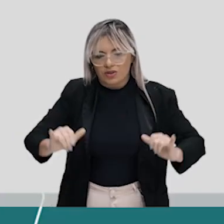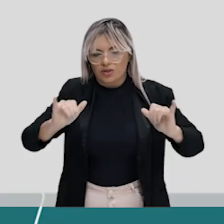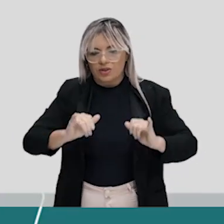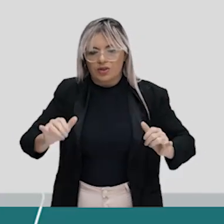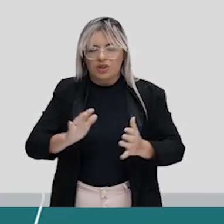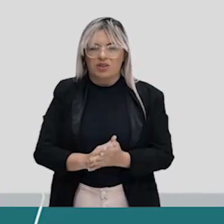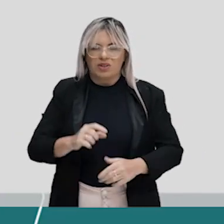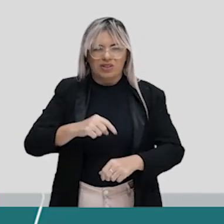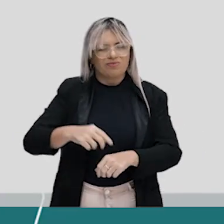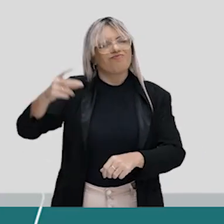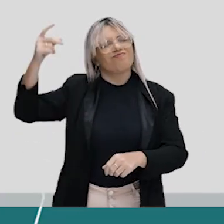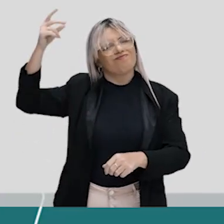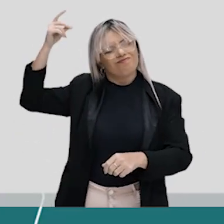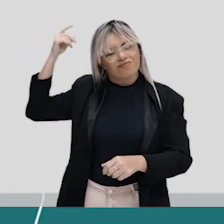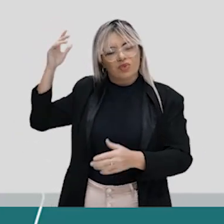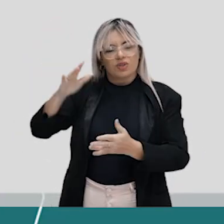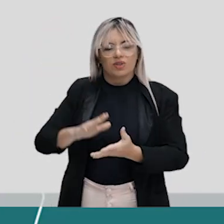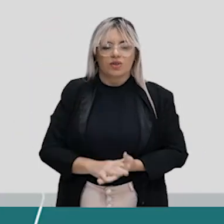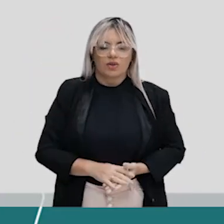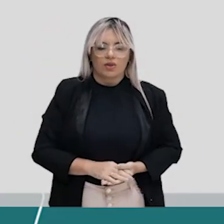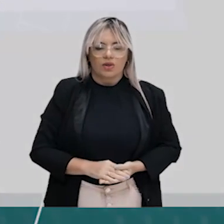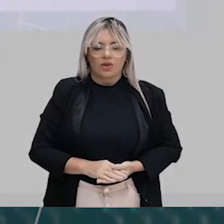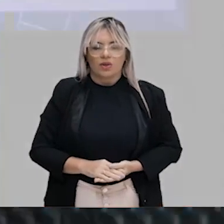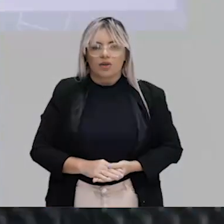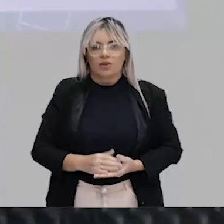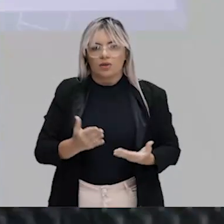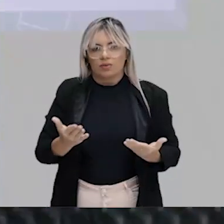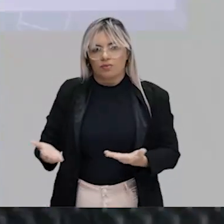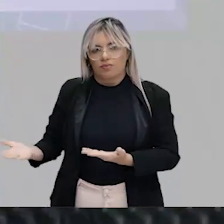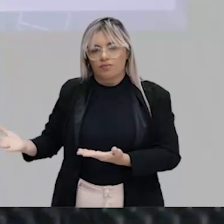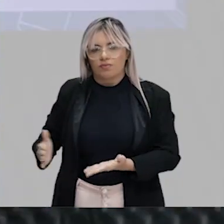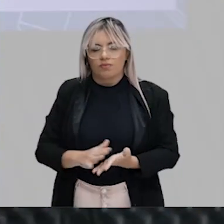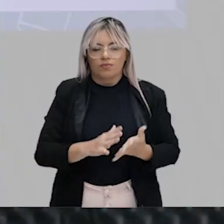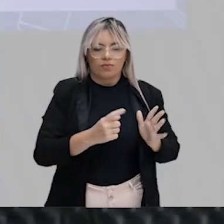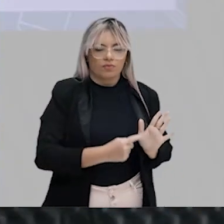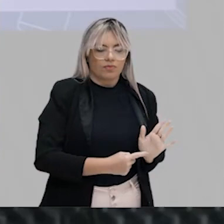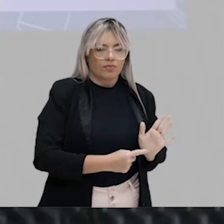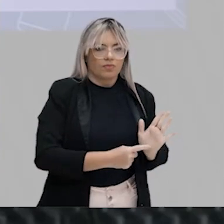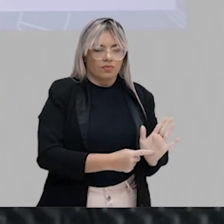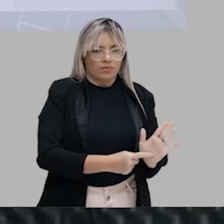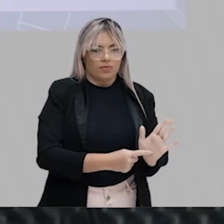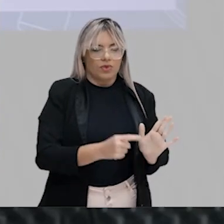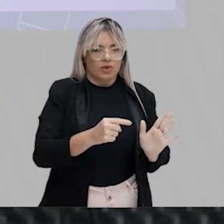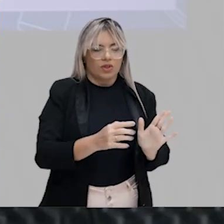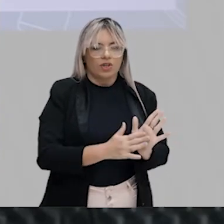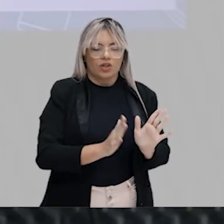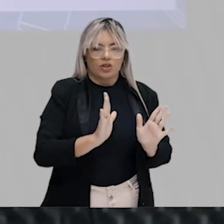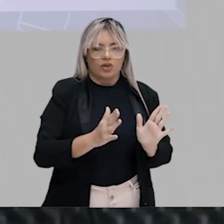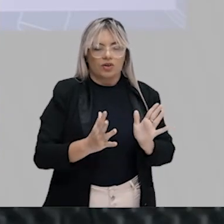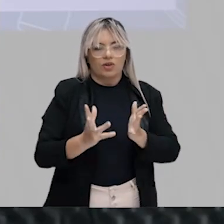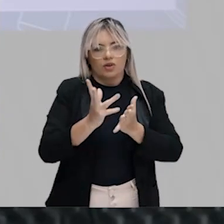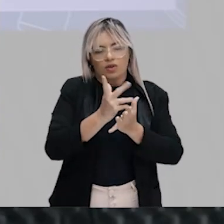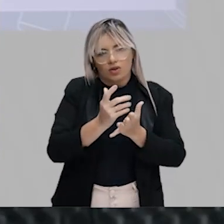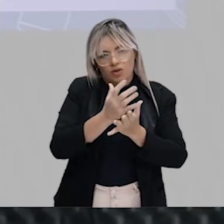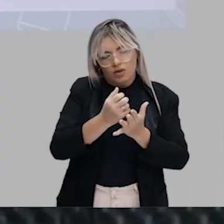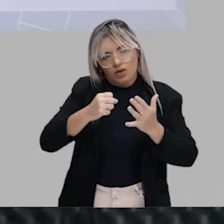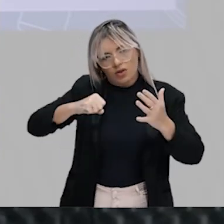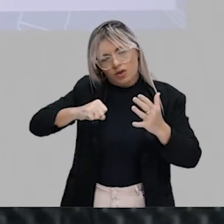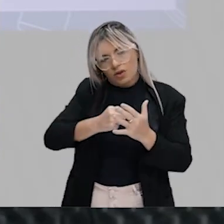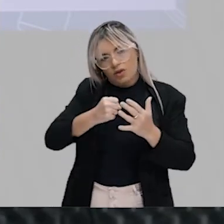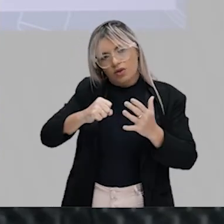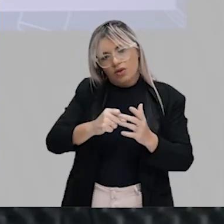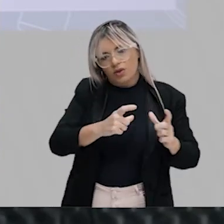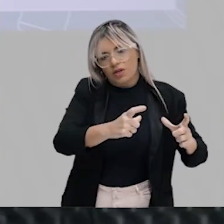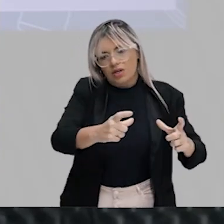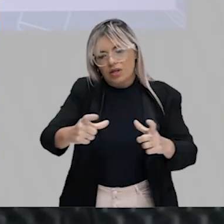tempos passados. Então, eu trago aqui para vocês, ó, já falei até um dado para vocês ainda há pouco, que as lutas hoje elas estão em